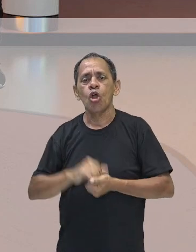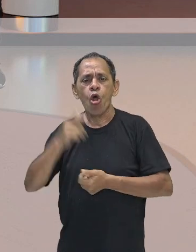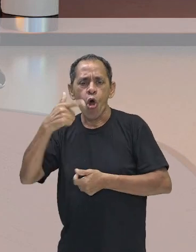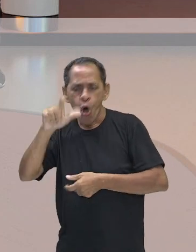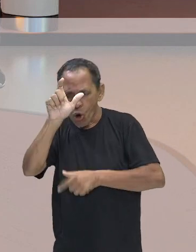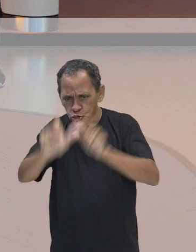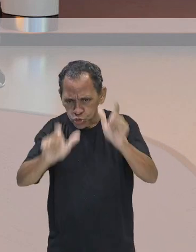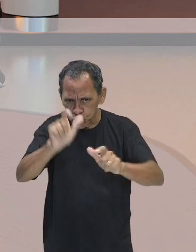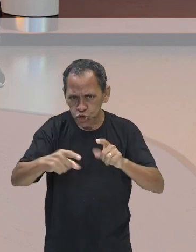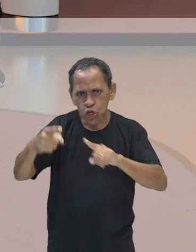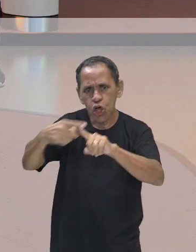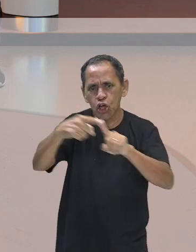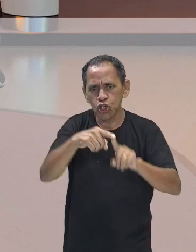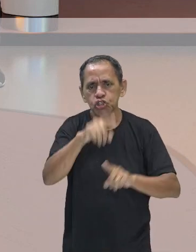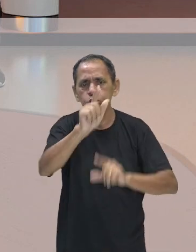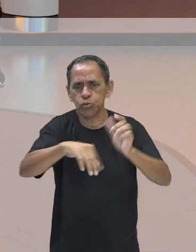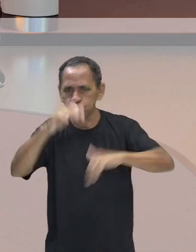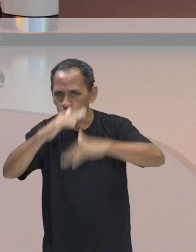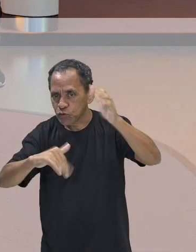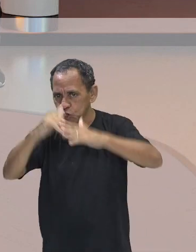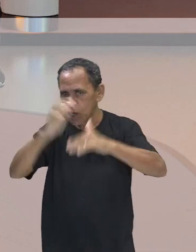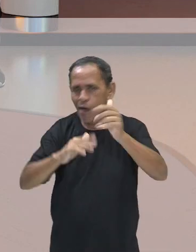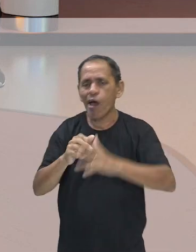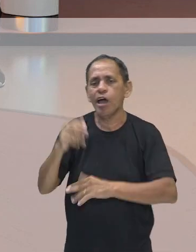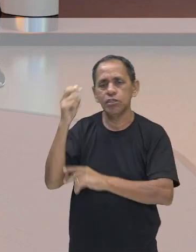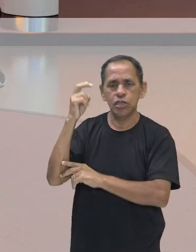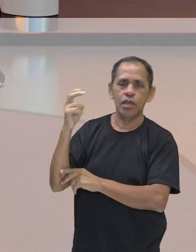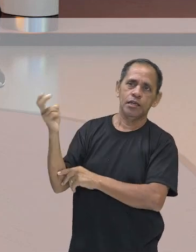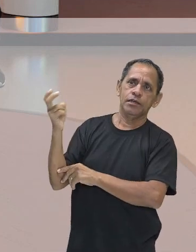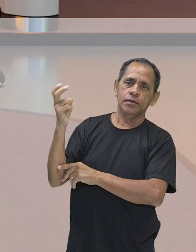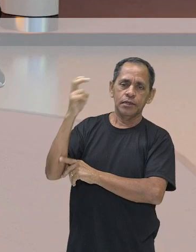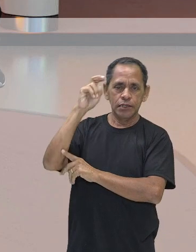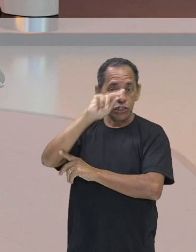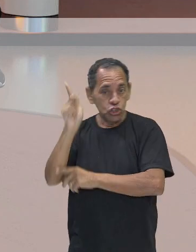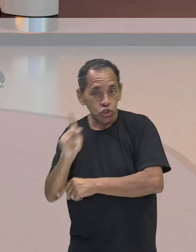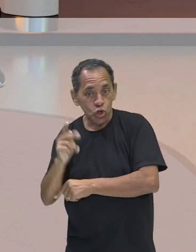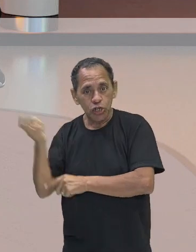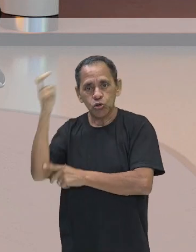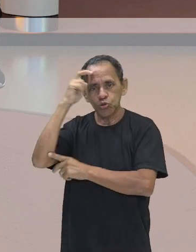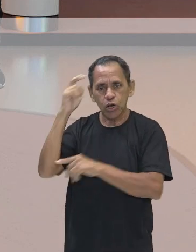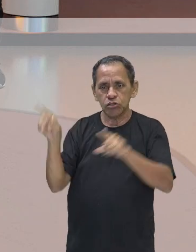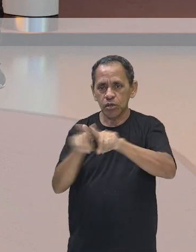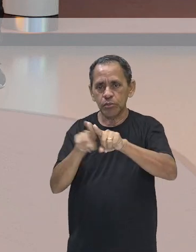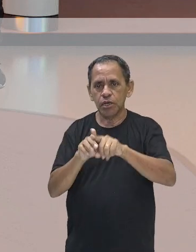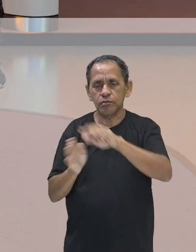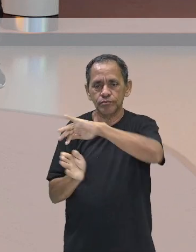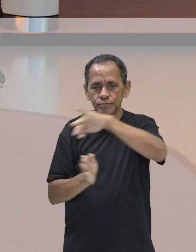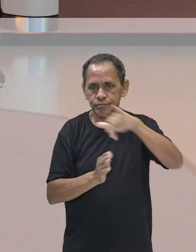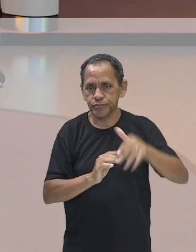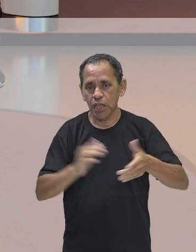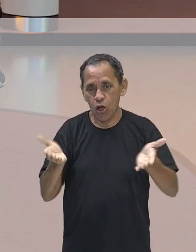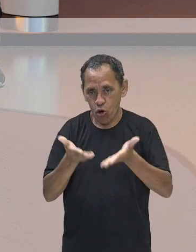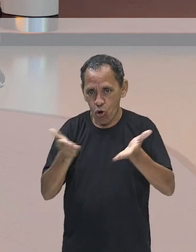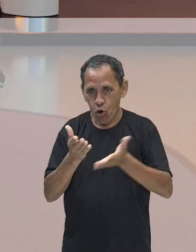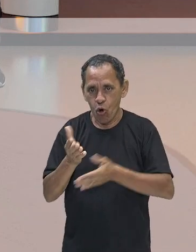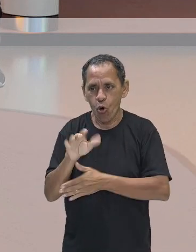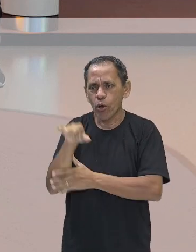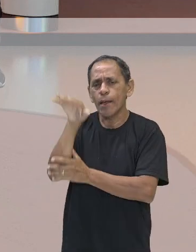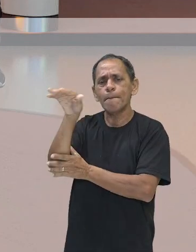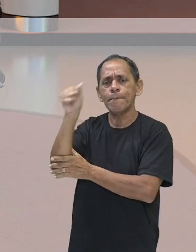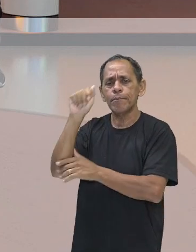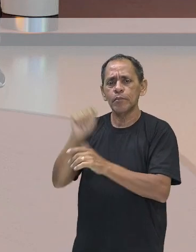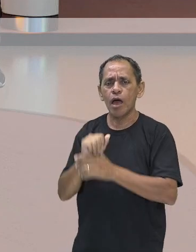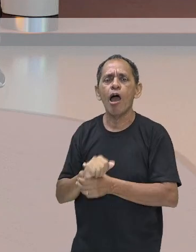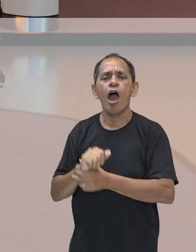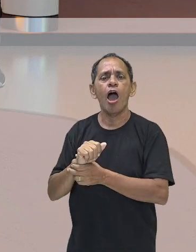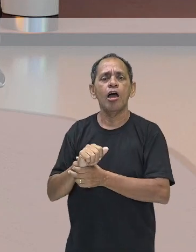da chamada história cultural. Mas para a gente compreender esse momento, vou chamar para vocês agora uma historiadora bem